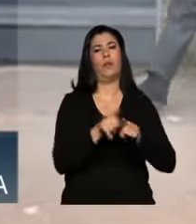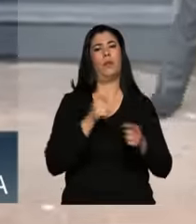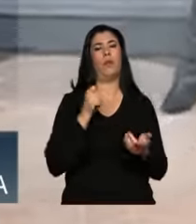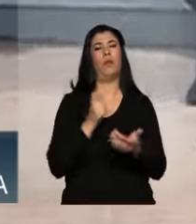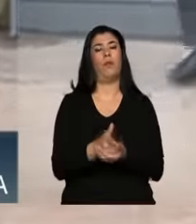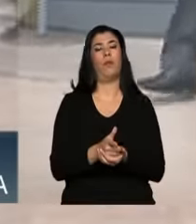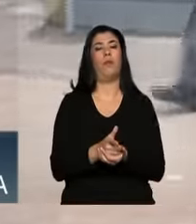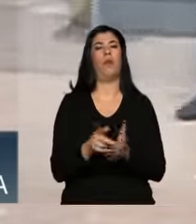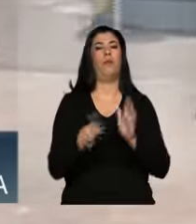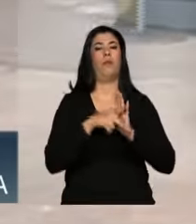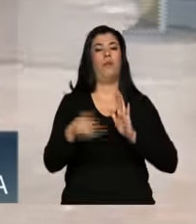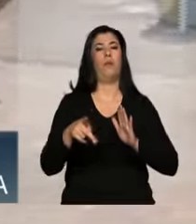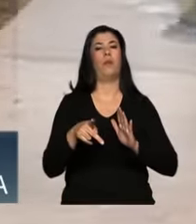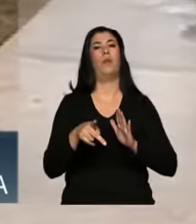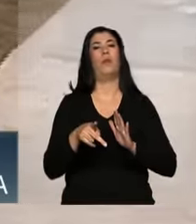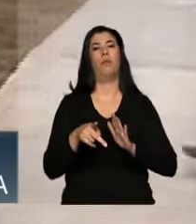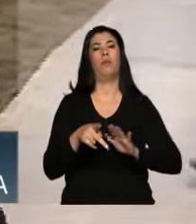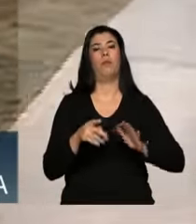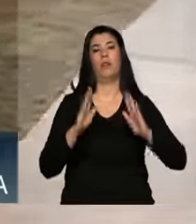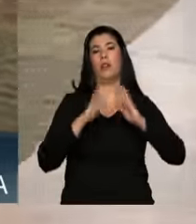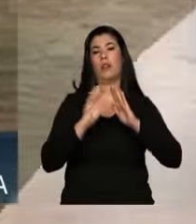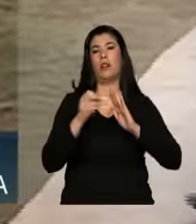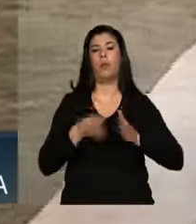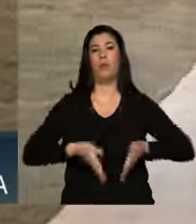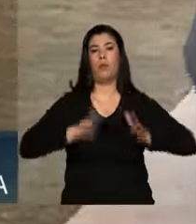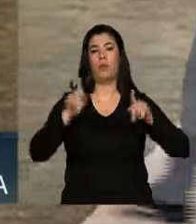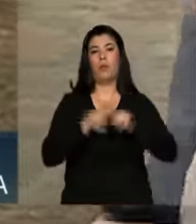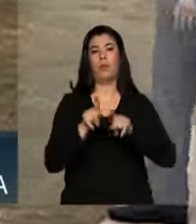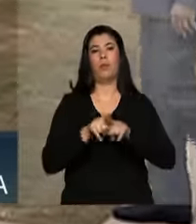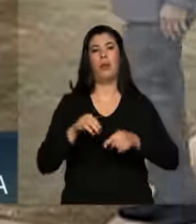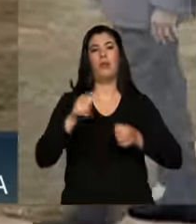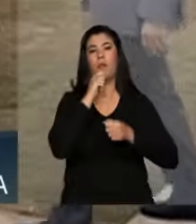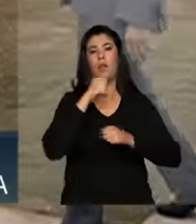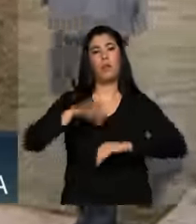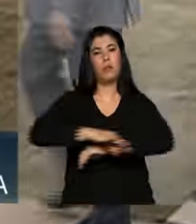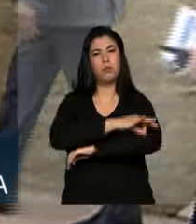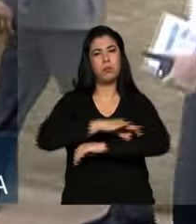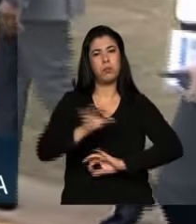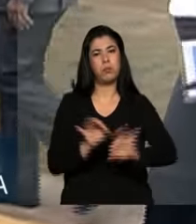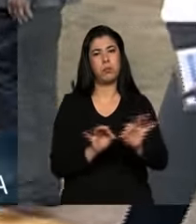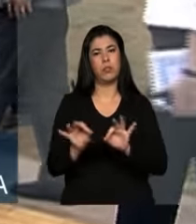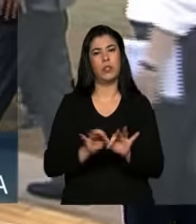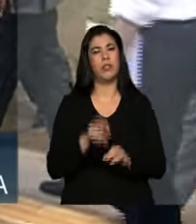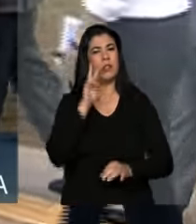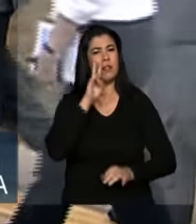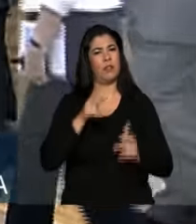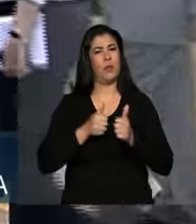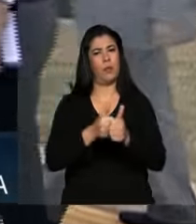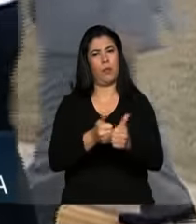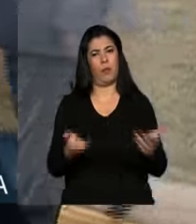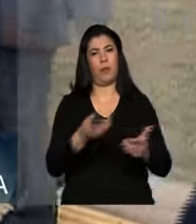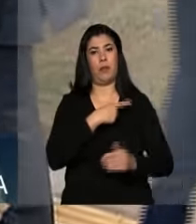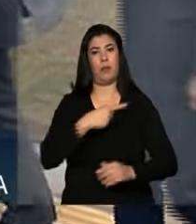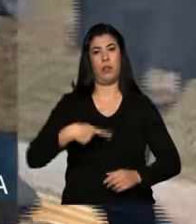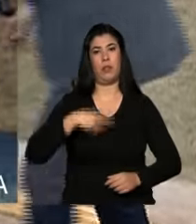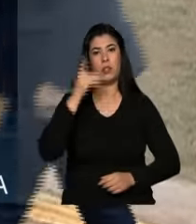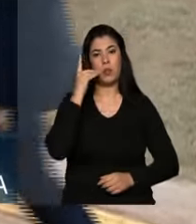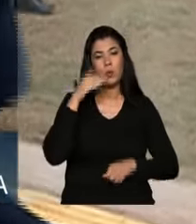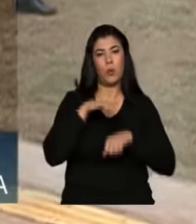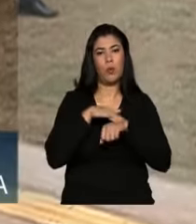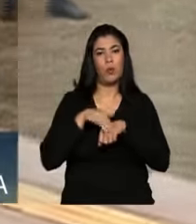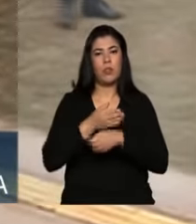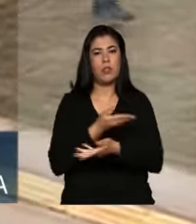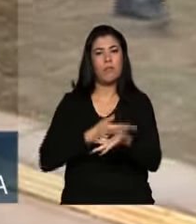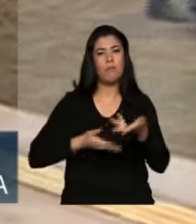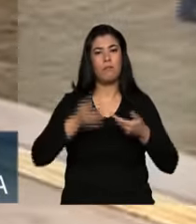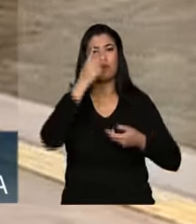imóvel na planta. Presidenta Dilma deixando ali o apartamento, o residencial, conversando com autoridades, com membros da